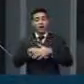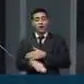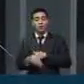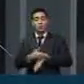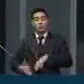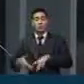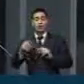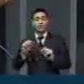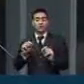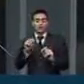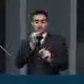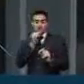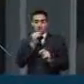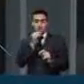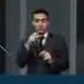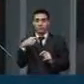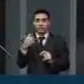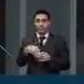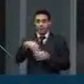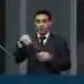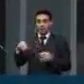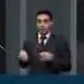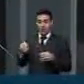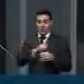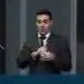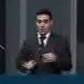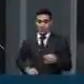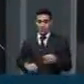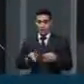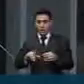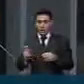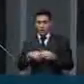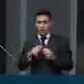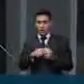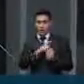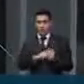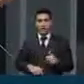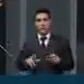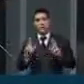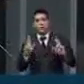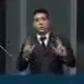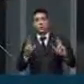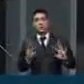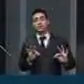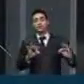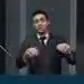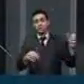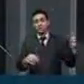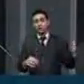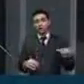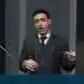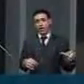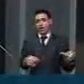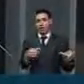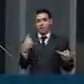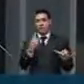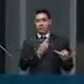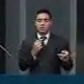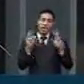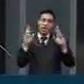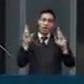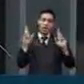É simplesmente quem está fora do governo, quem não faz parte do governo, torcer para que dê tudo errado, fazer aquela torcida da